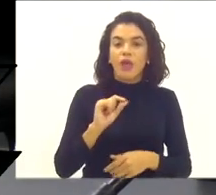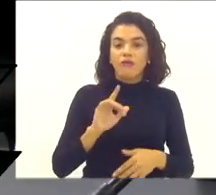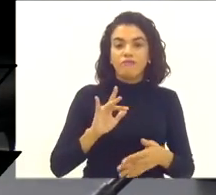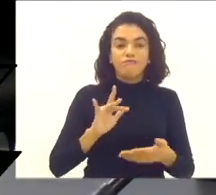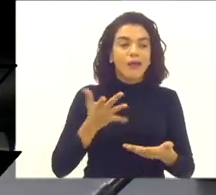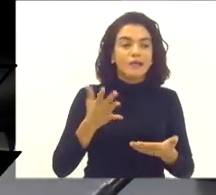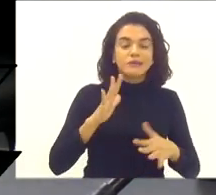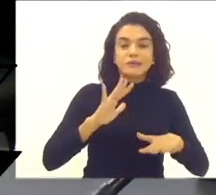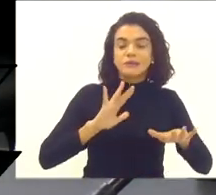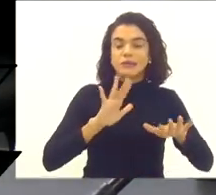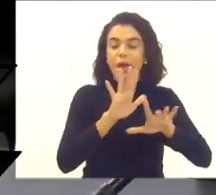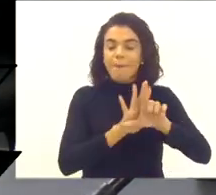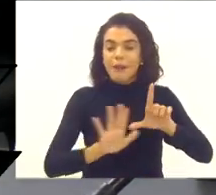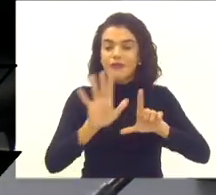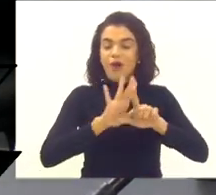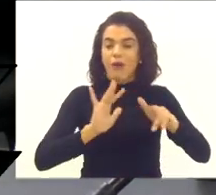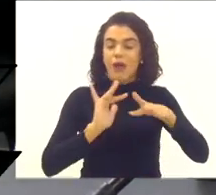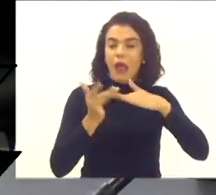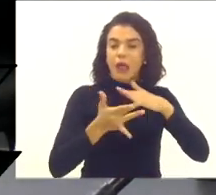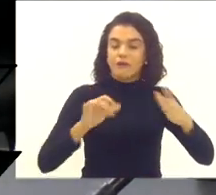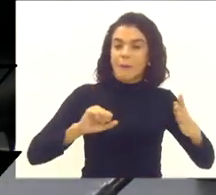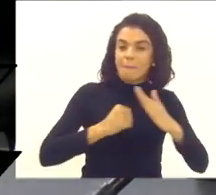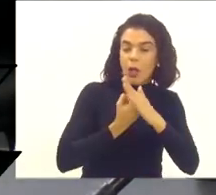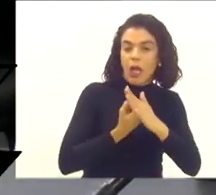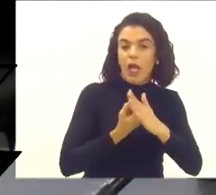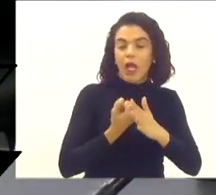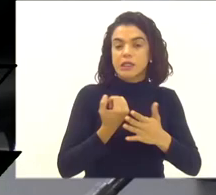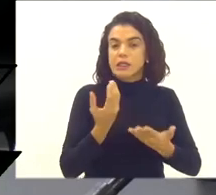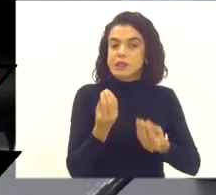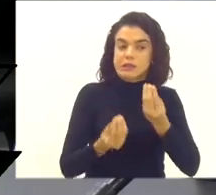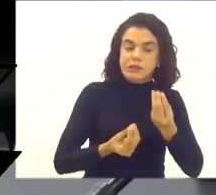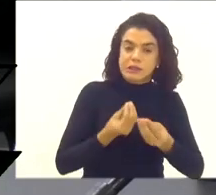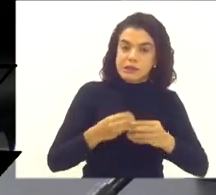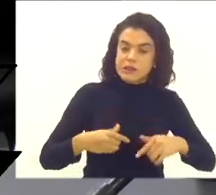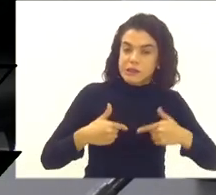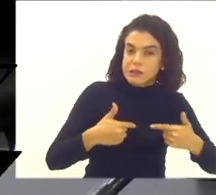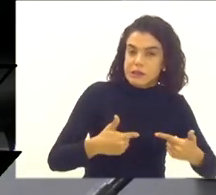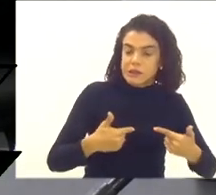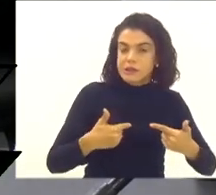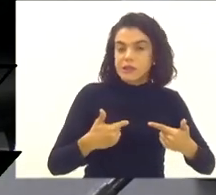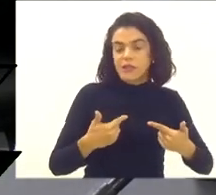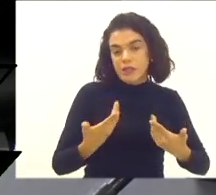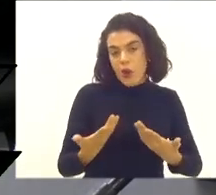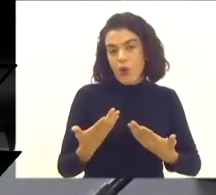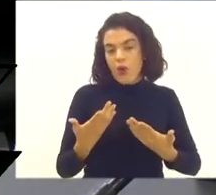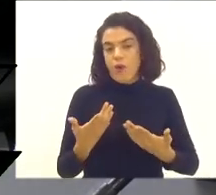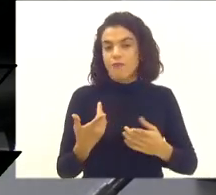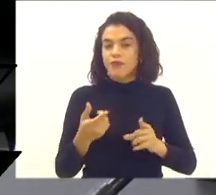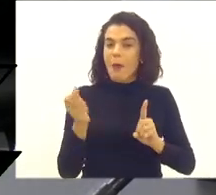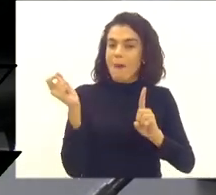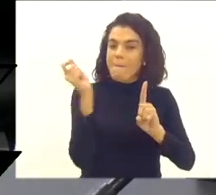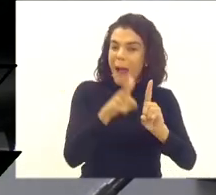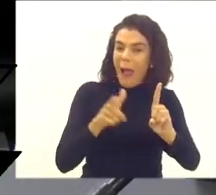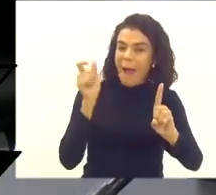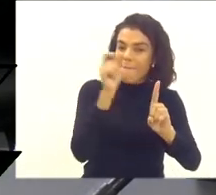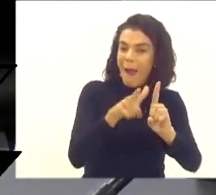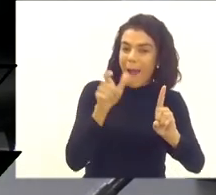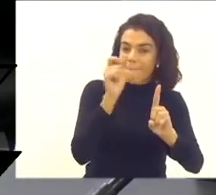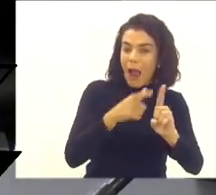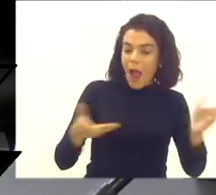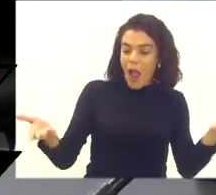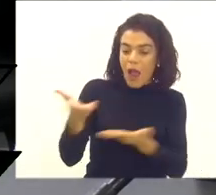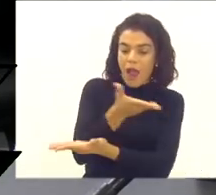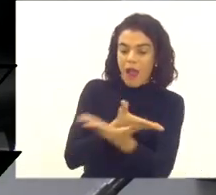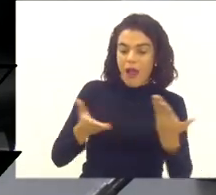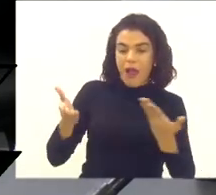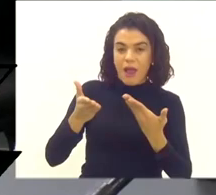rede travada O que que você deve fazer né é os ataques entre parlamentares que muitas